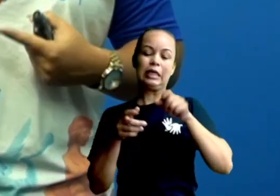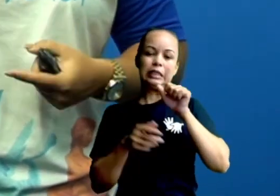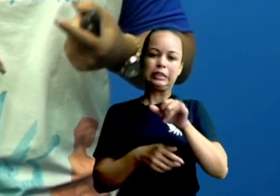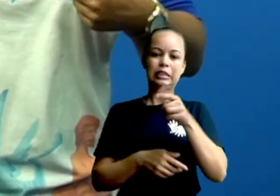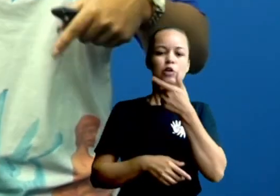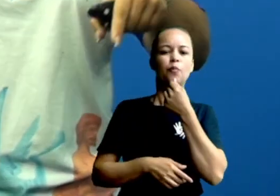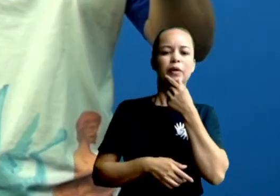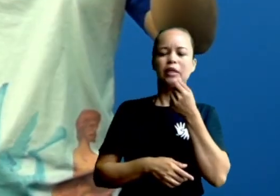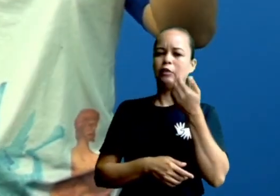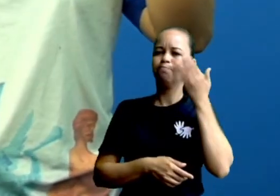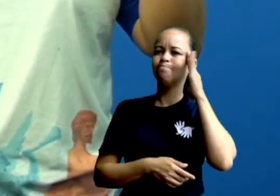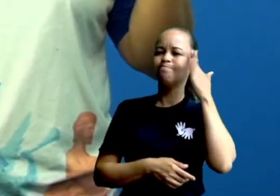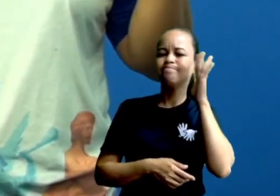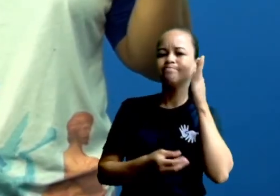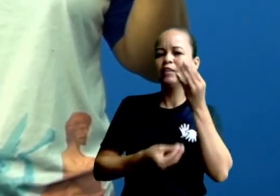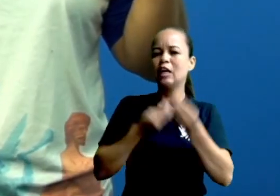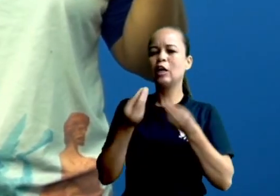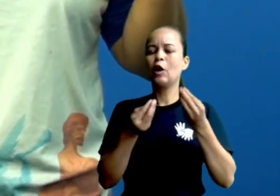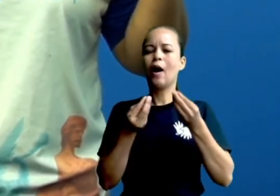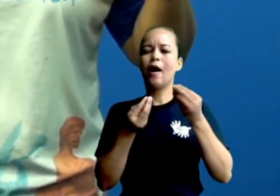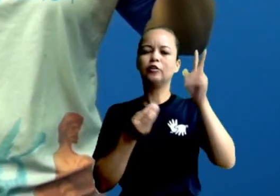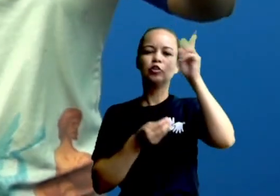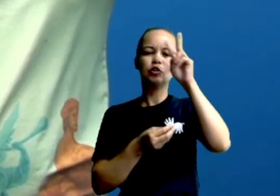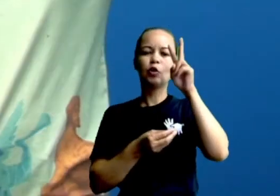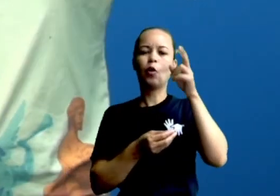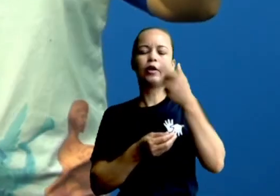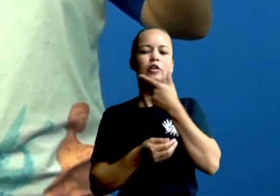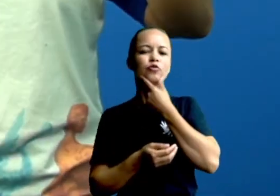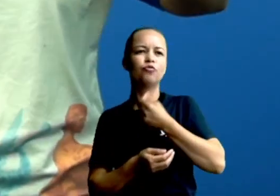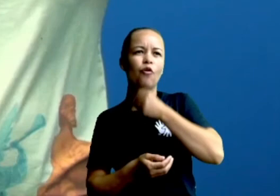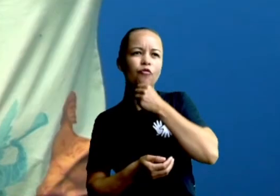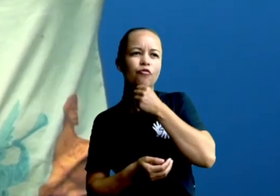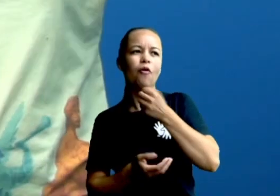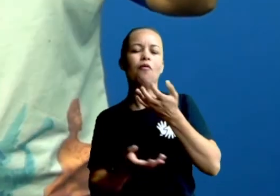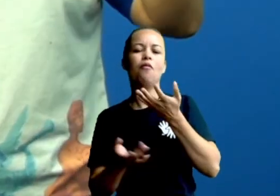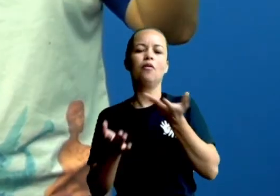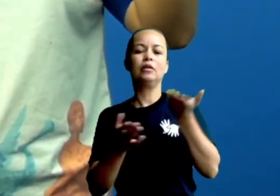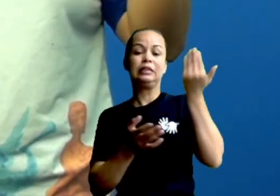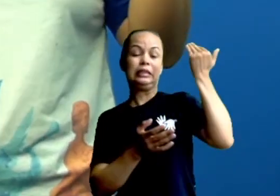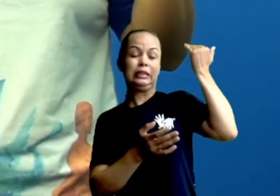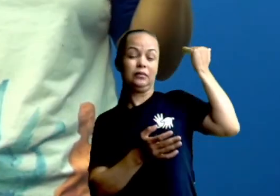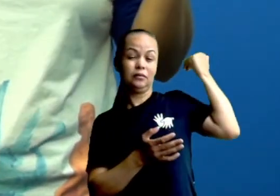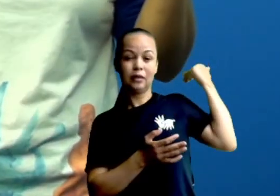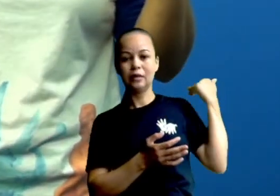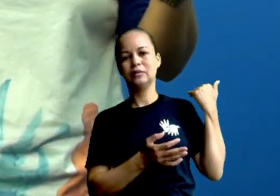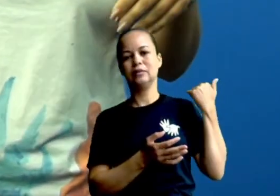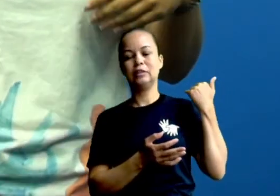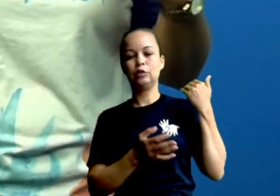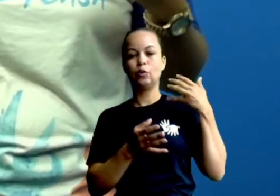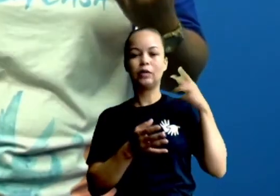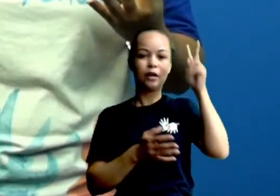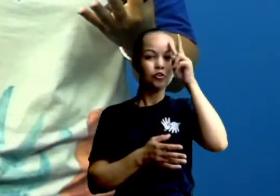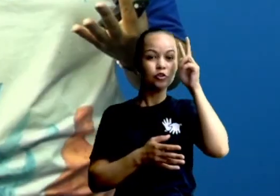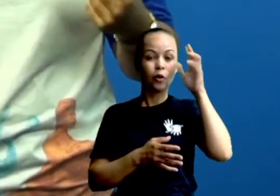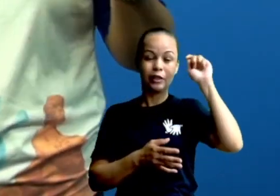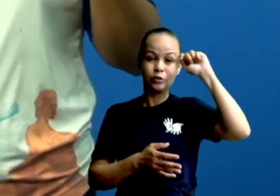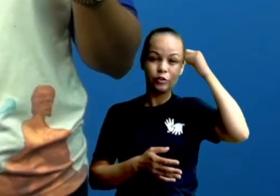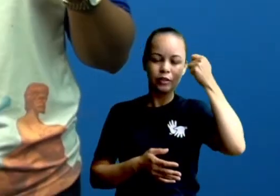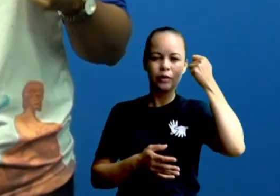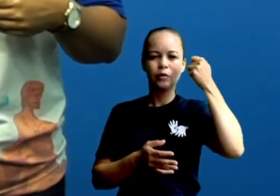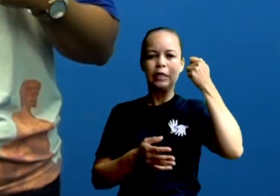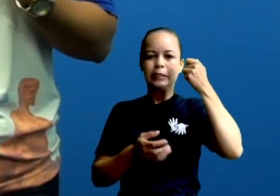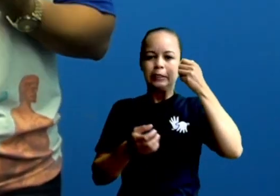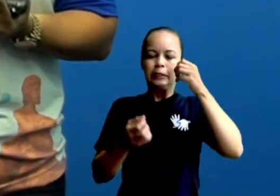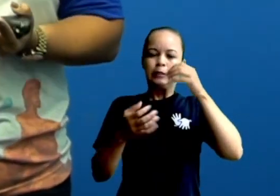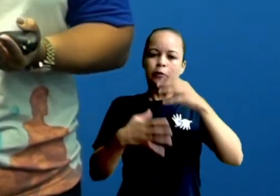a história do povo da época do avô dele, de antes e de toda a história dos negros, ele não tinha pego